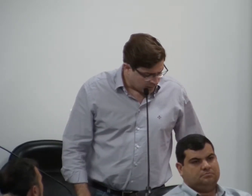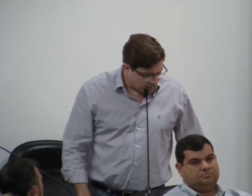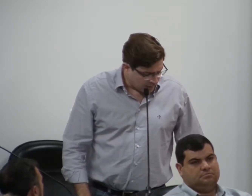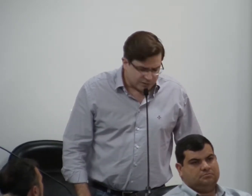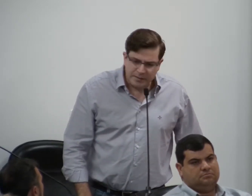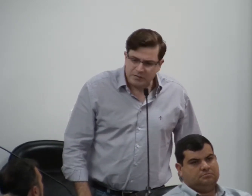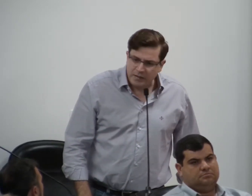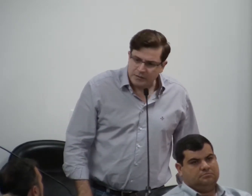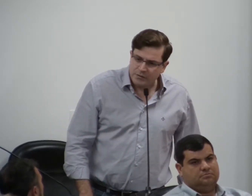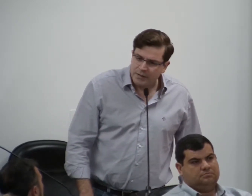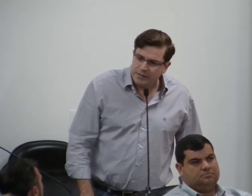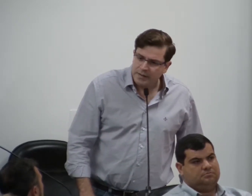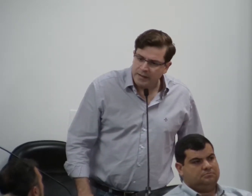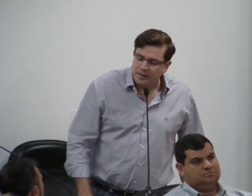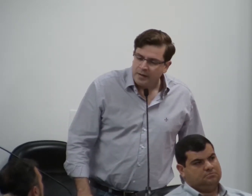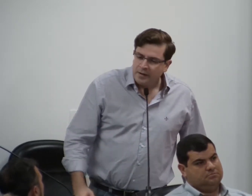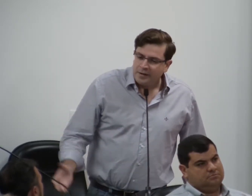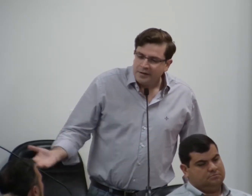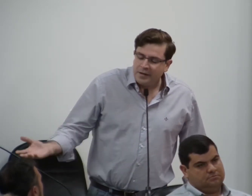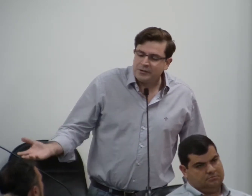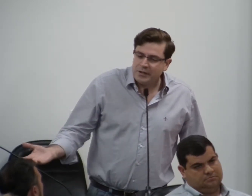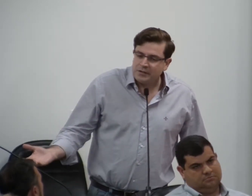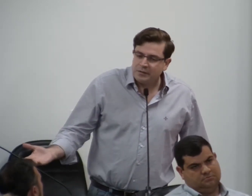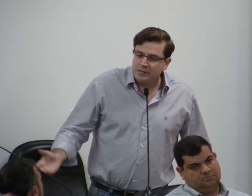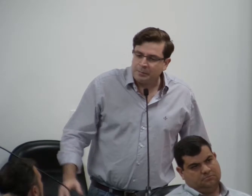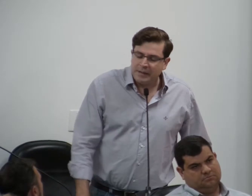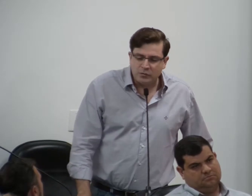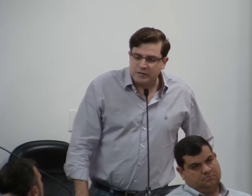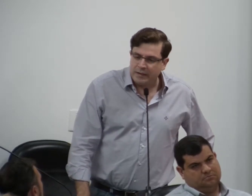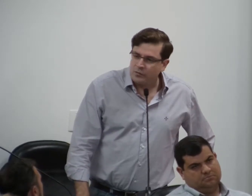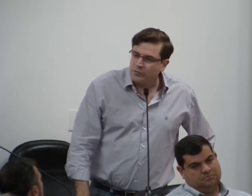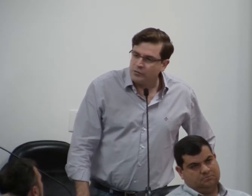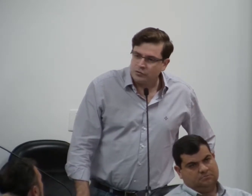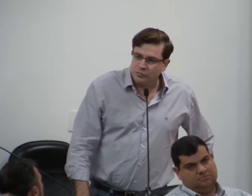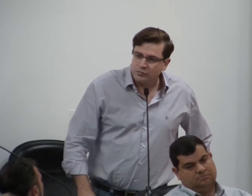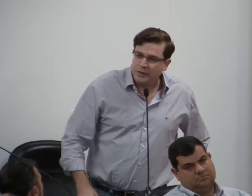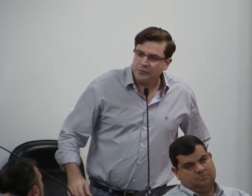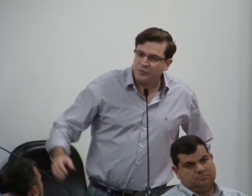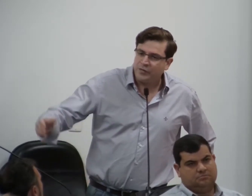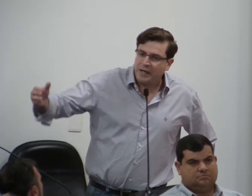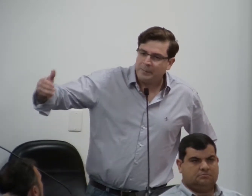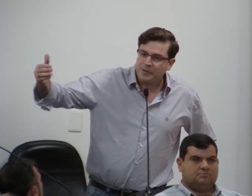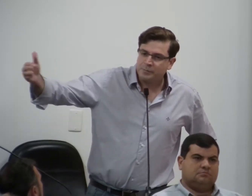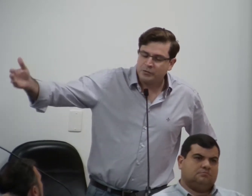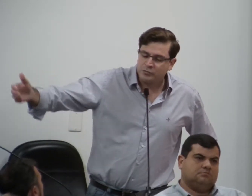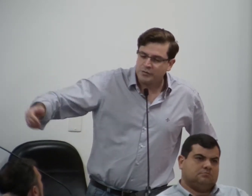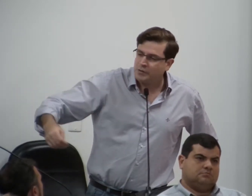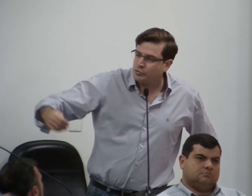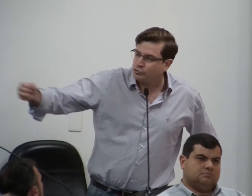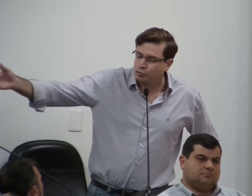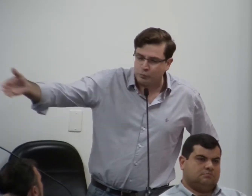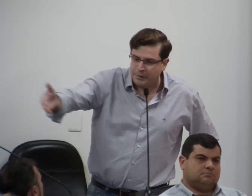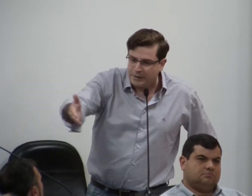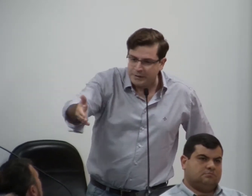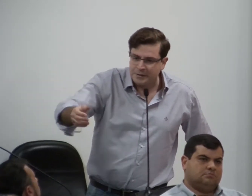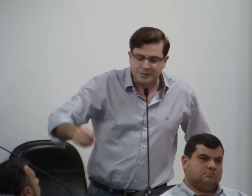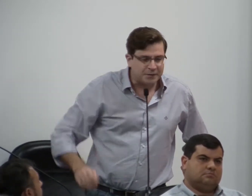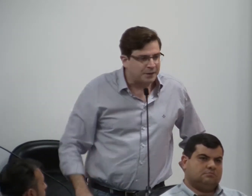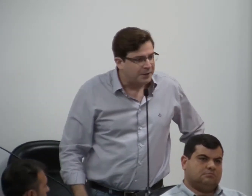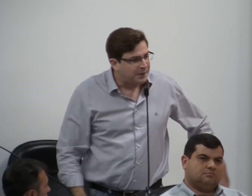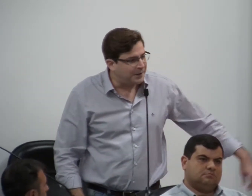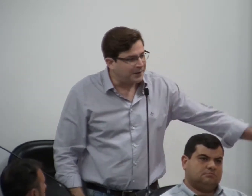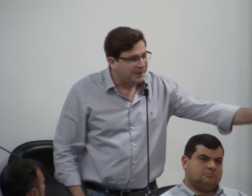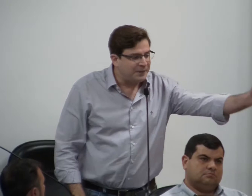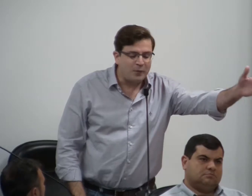divulgar as mensagens e a ideia, e a gente, em pleno século XXI, tendo que falar para as pessoas, não estupre